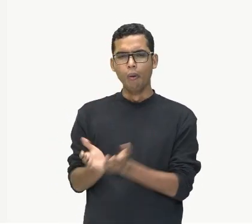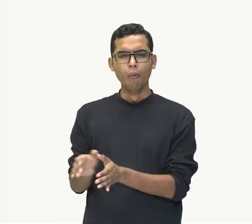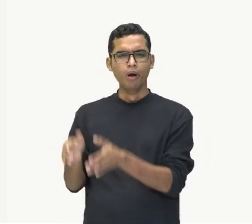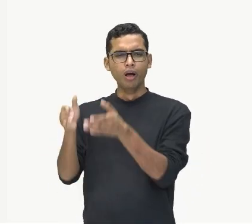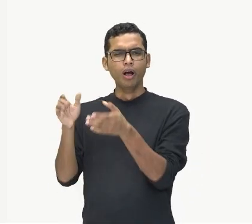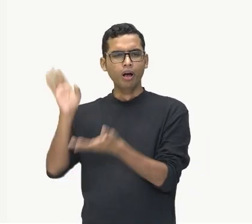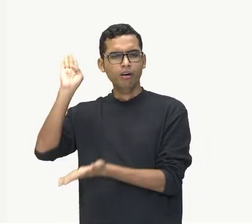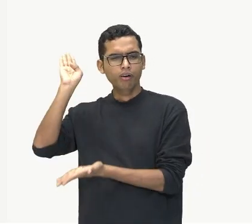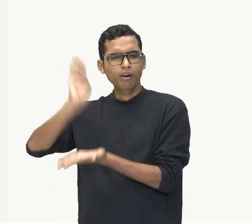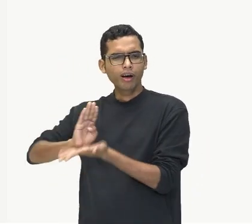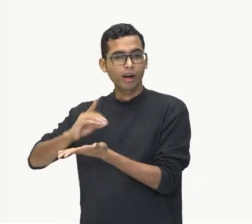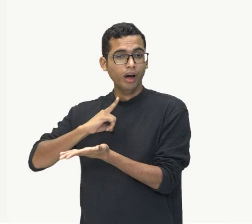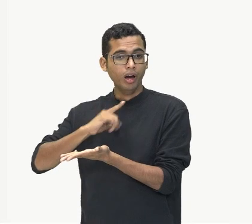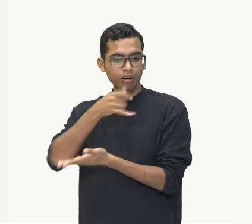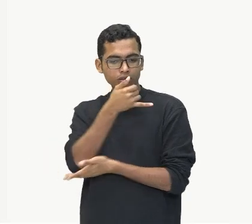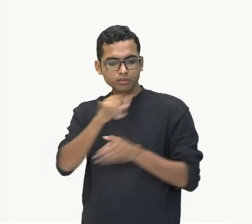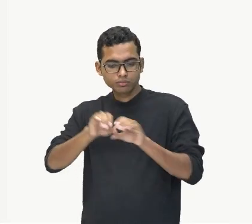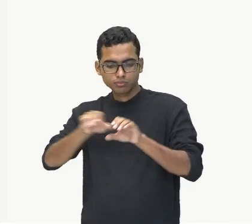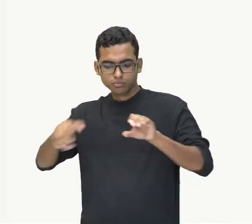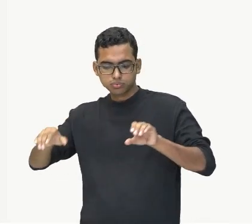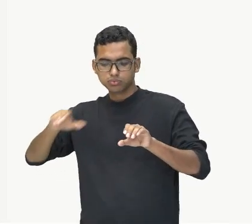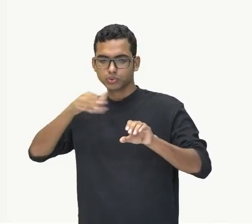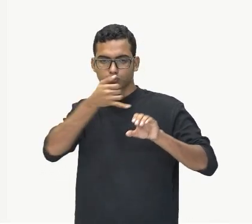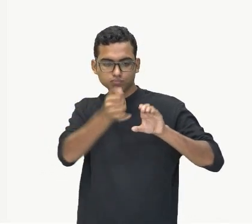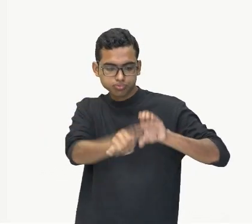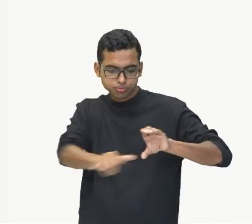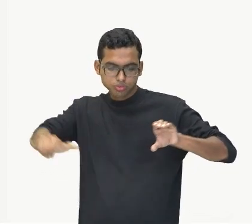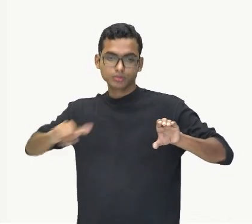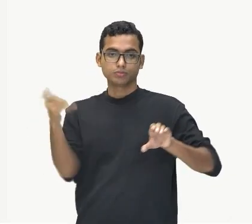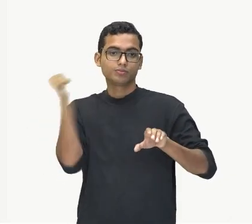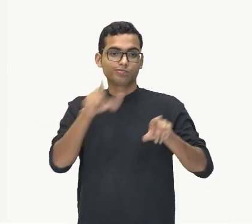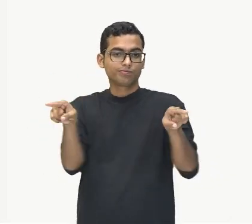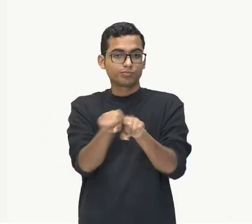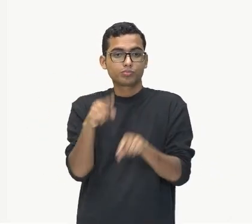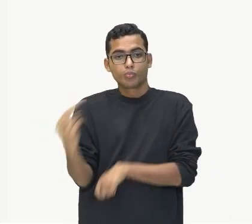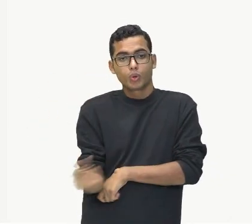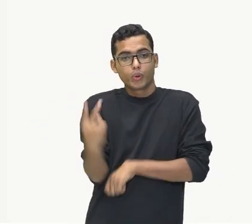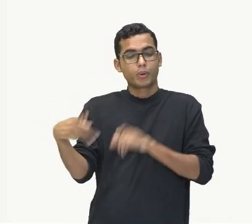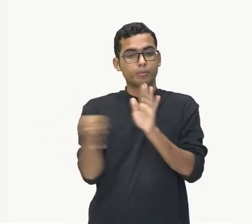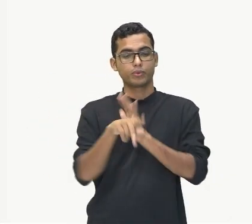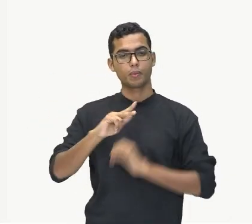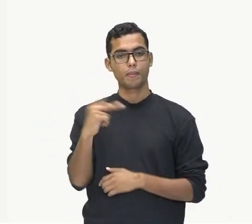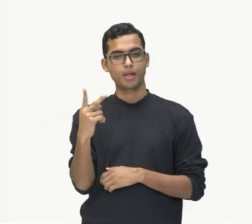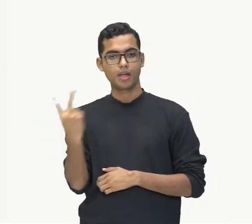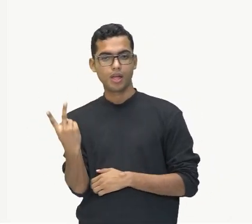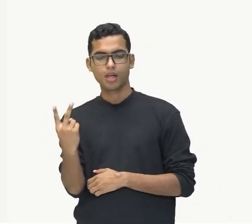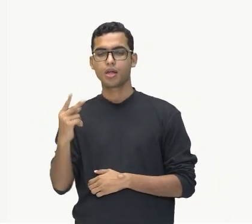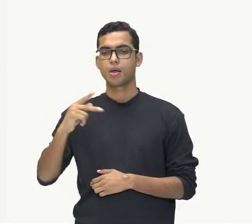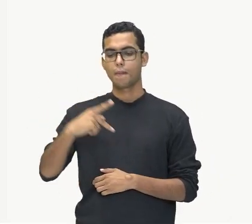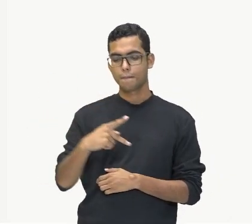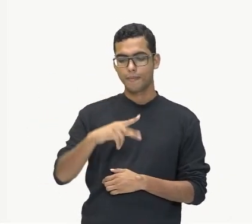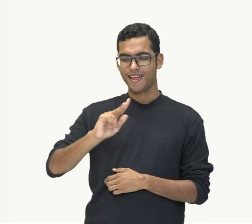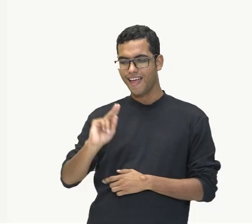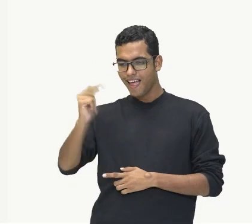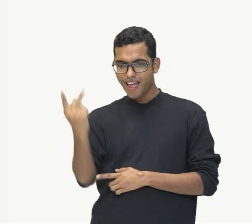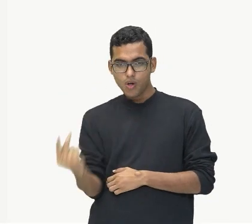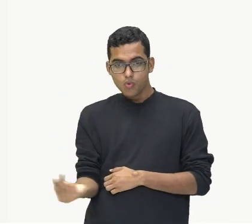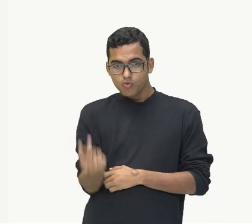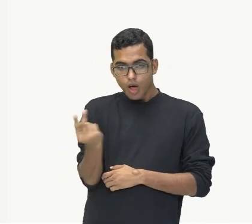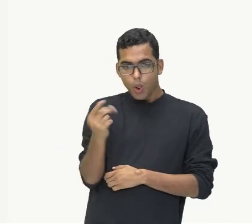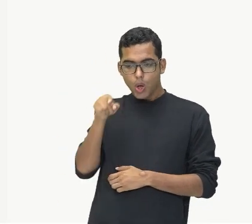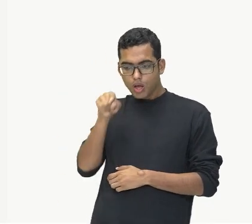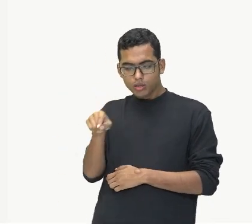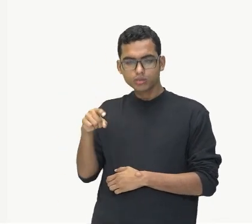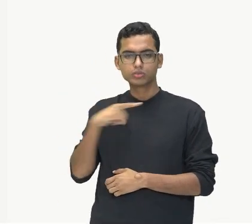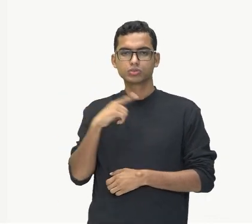bons condutores de eletricidade. Os valores de pH correspondentes às